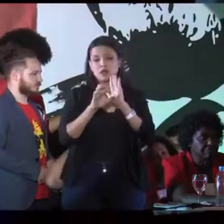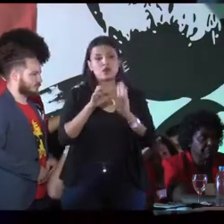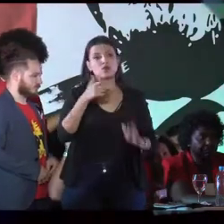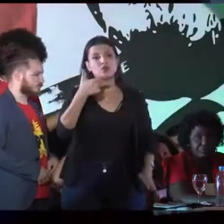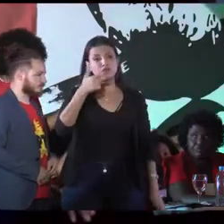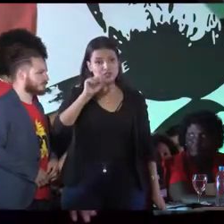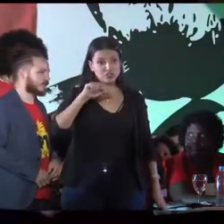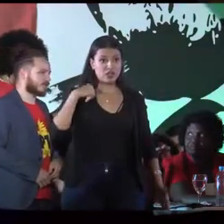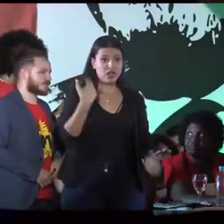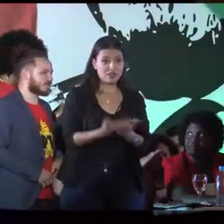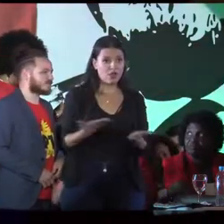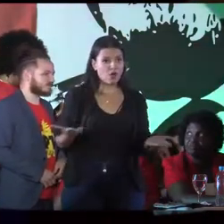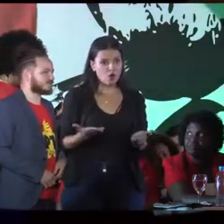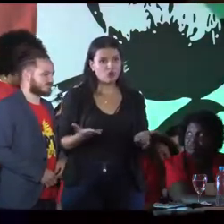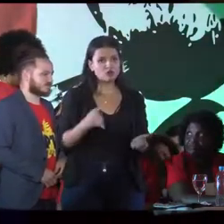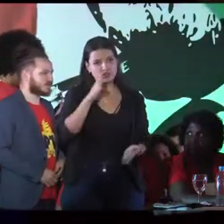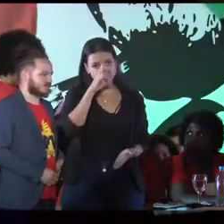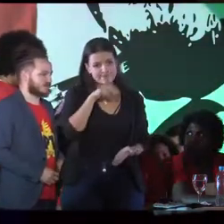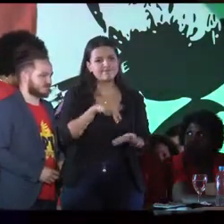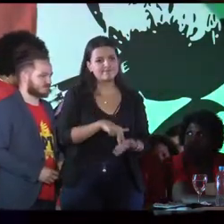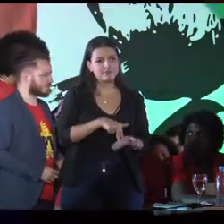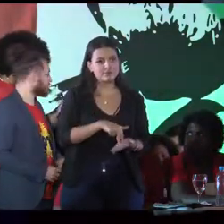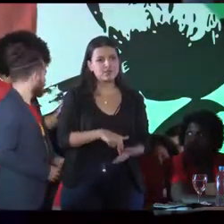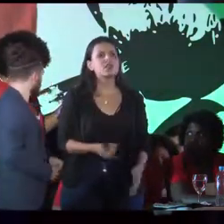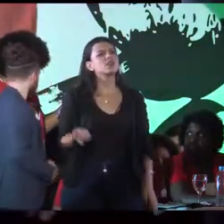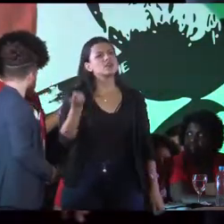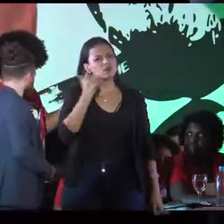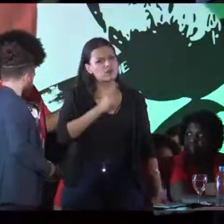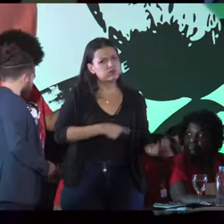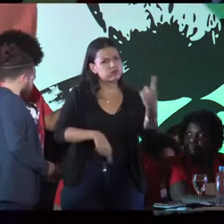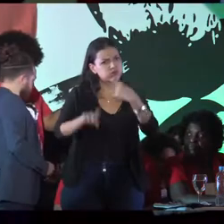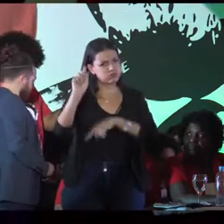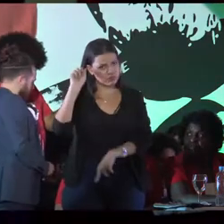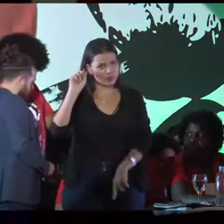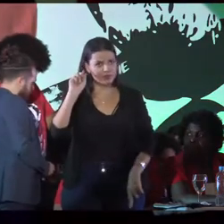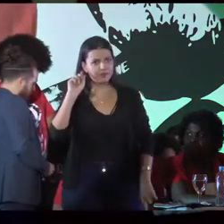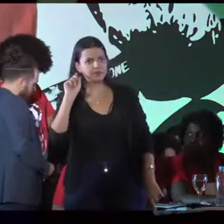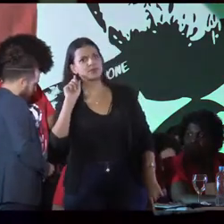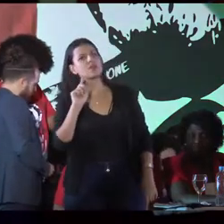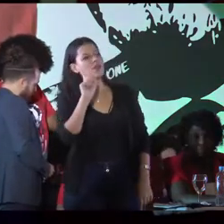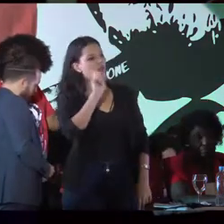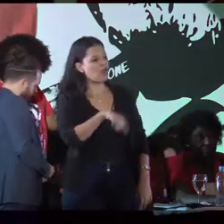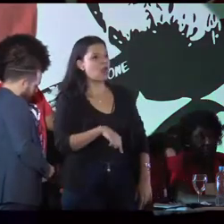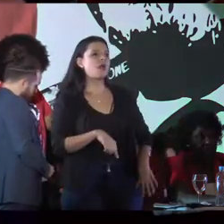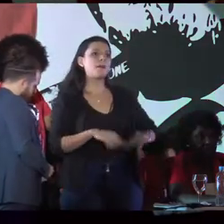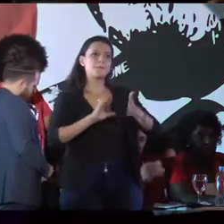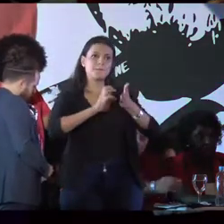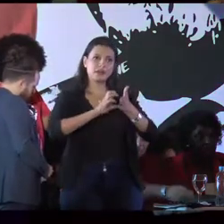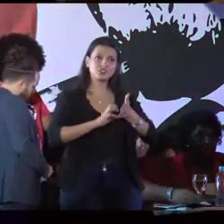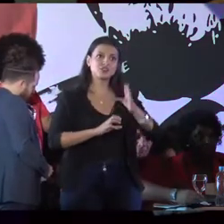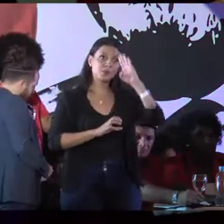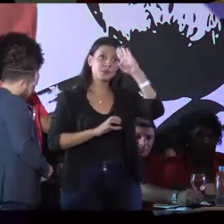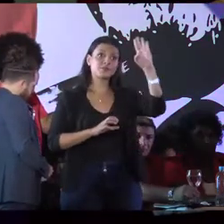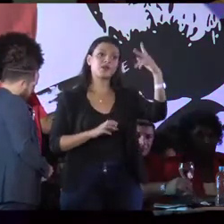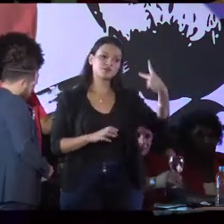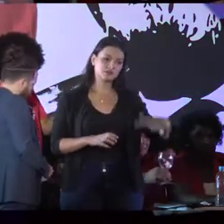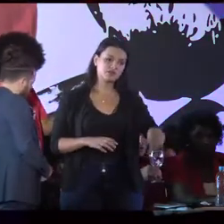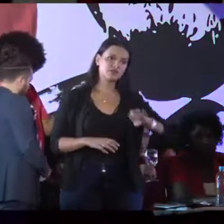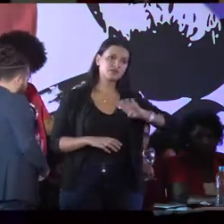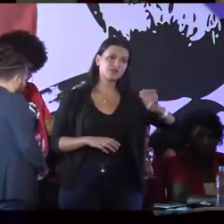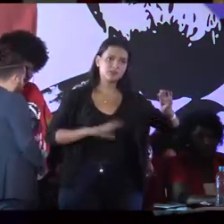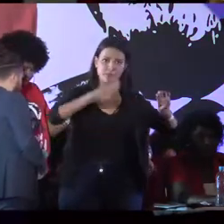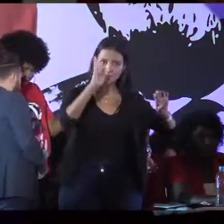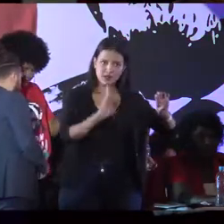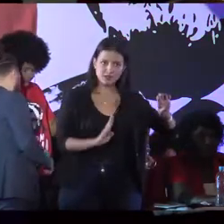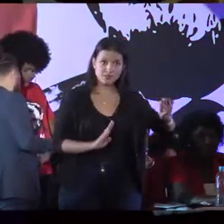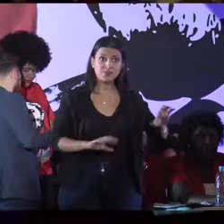hoje. E alcançou grandes êxitos e fez o maior partido da esquerda brasileira. Então,